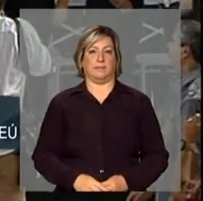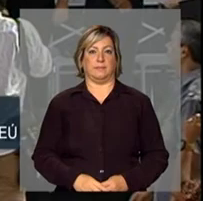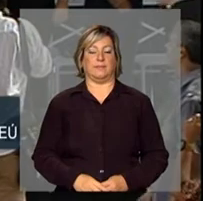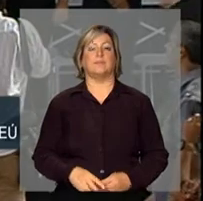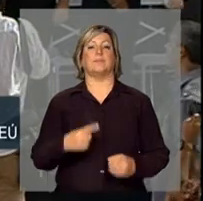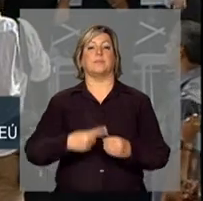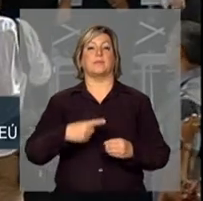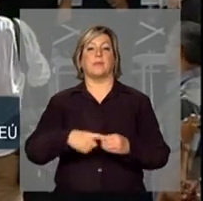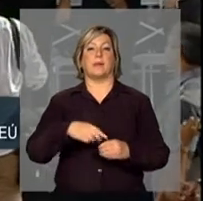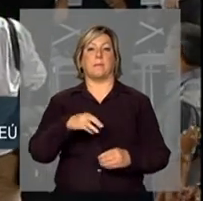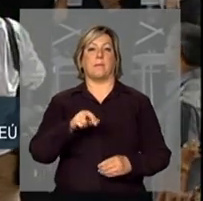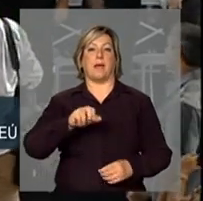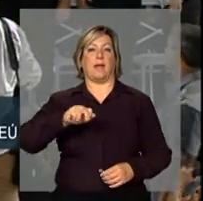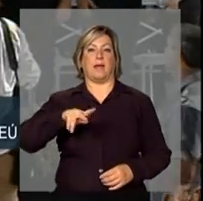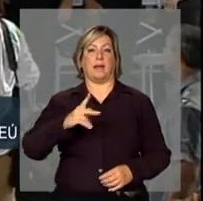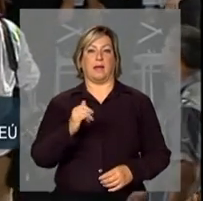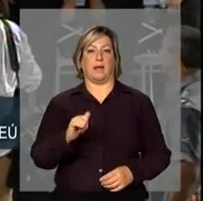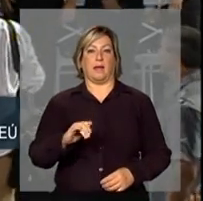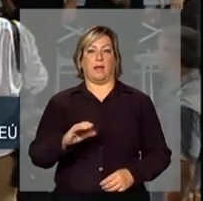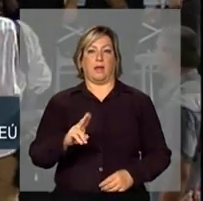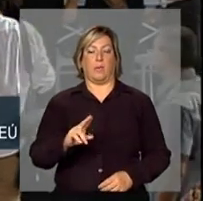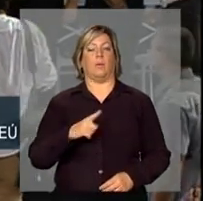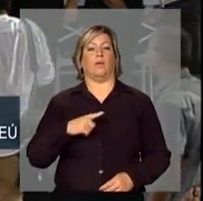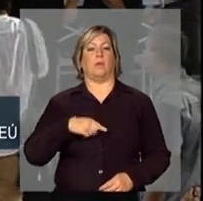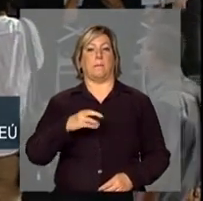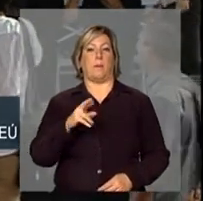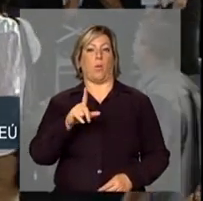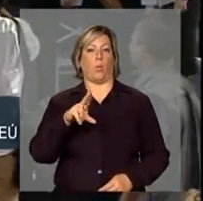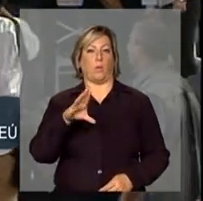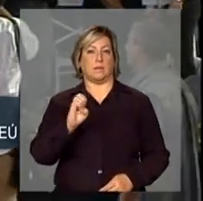De Maraial, Marluce de Assis.